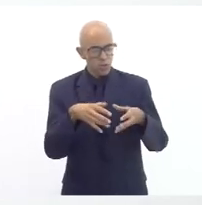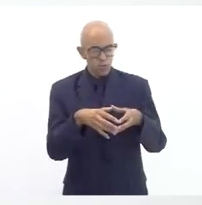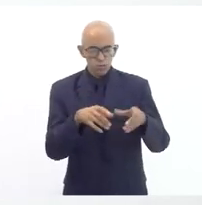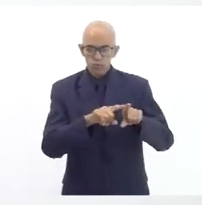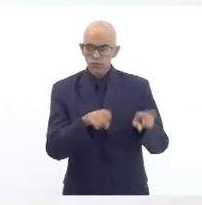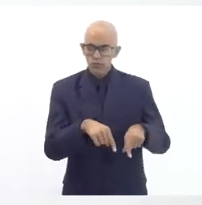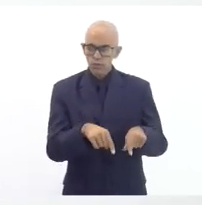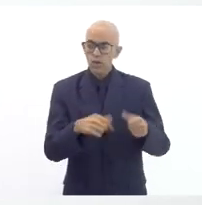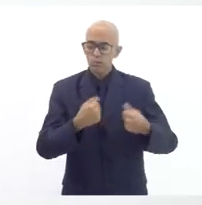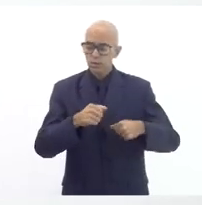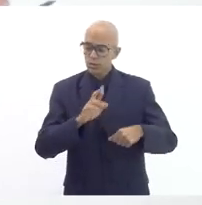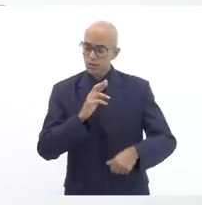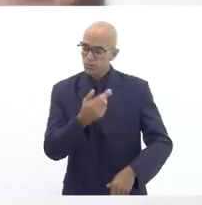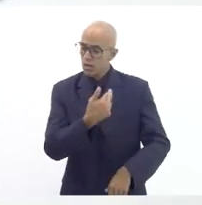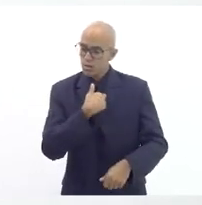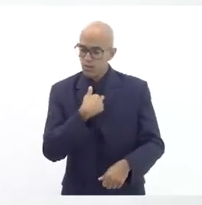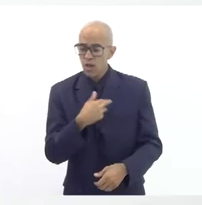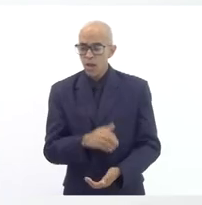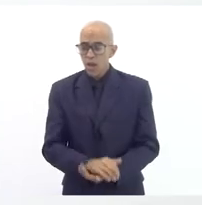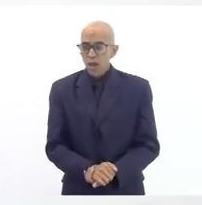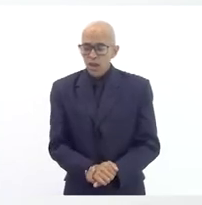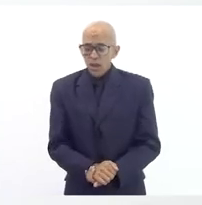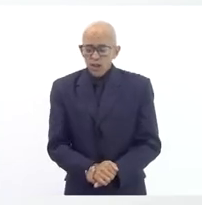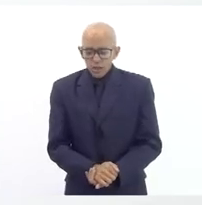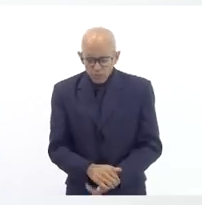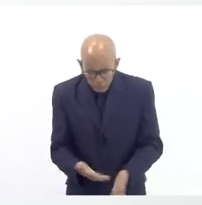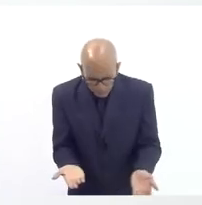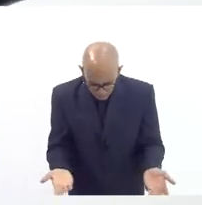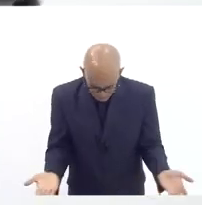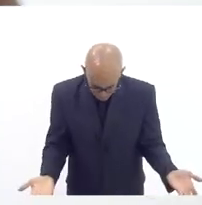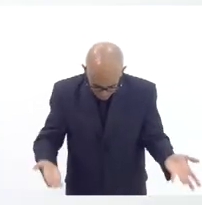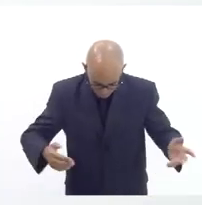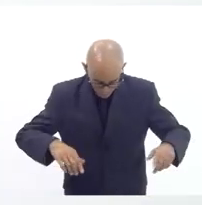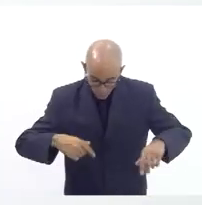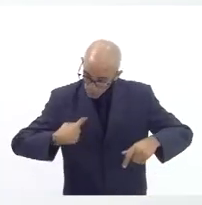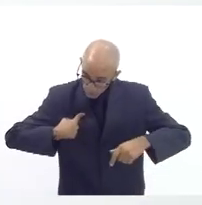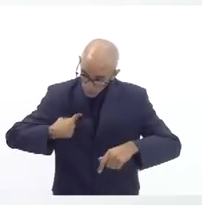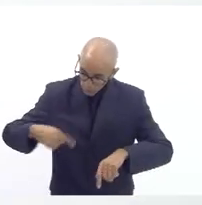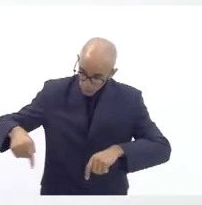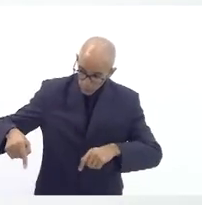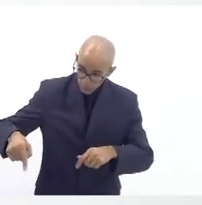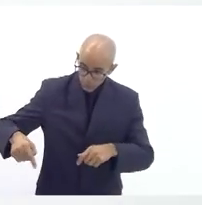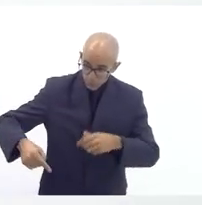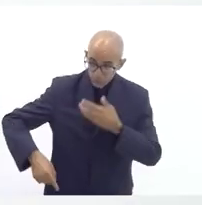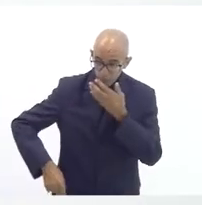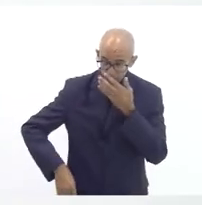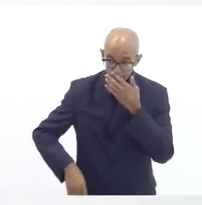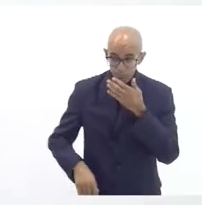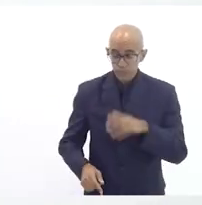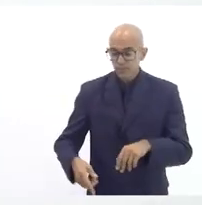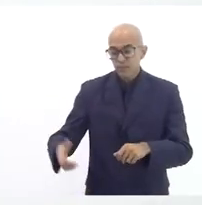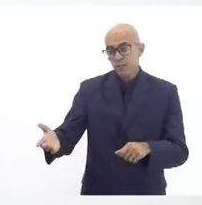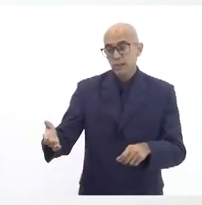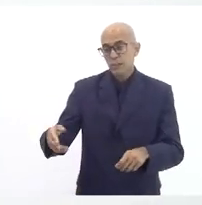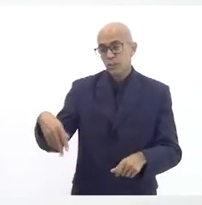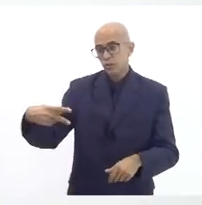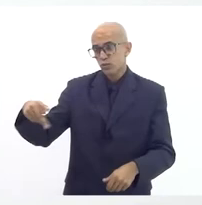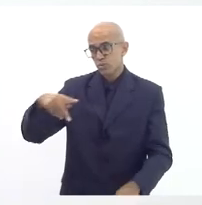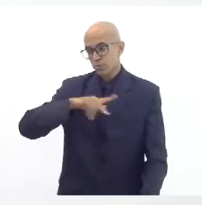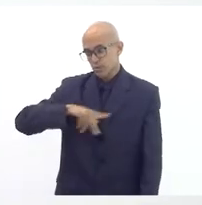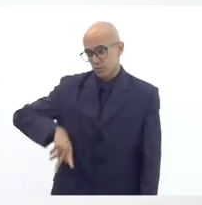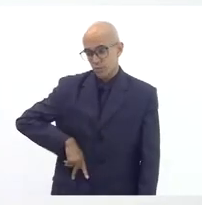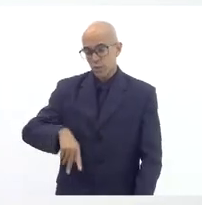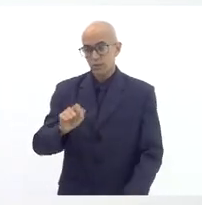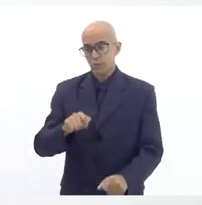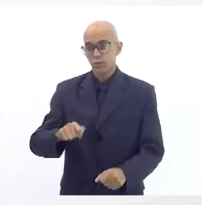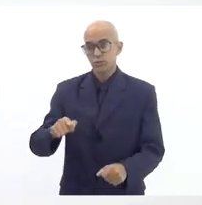aqui o encaminhamento, que eu não sei nem se tem direito, mas faço a sua posição como presidente dessa comissão para isso, que a AGTRANSP